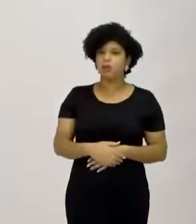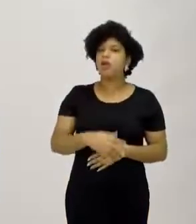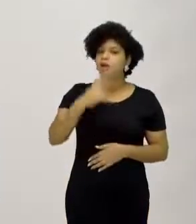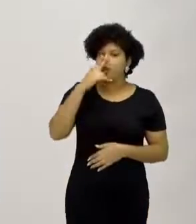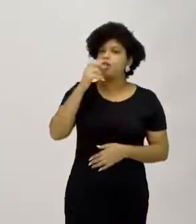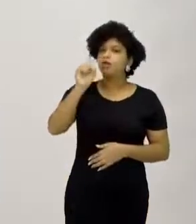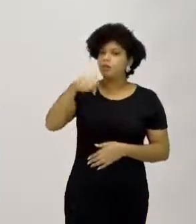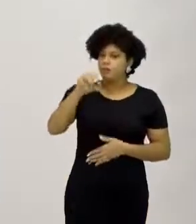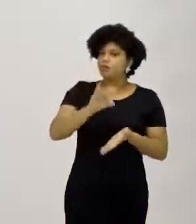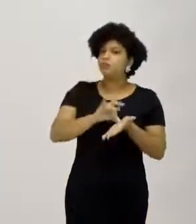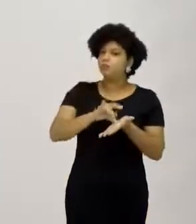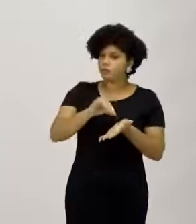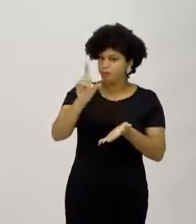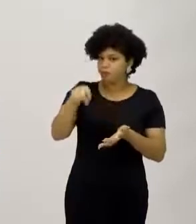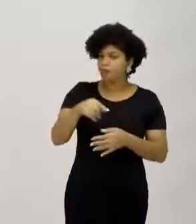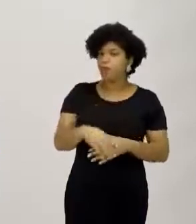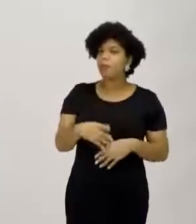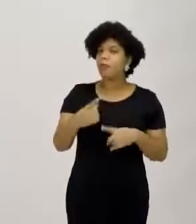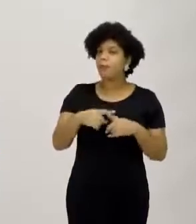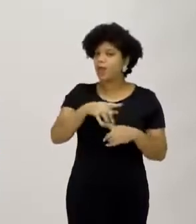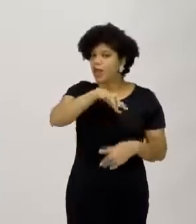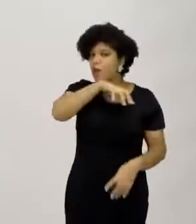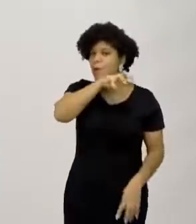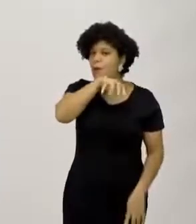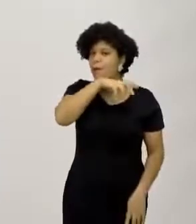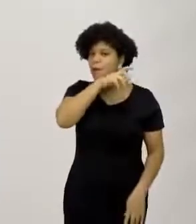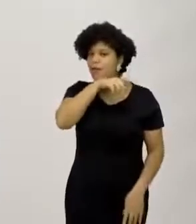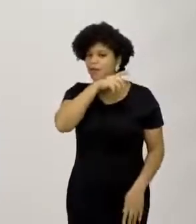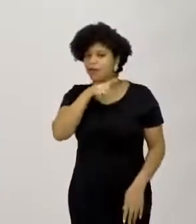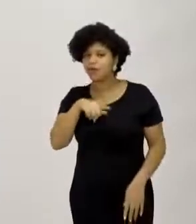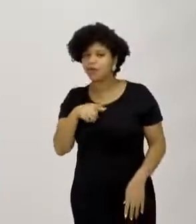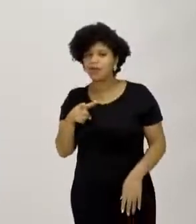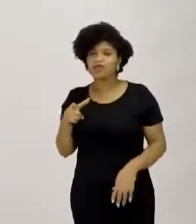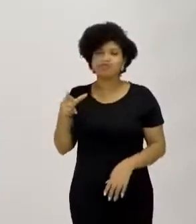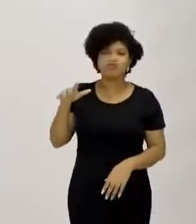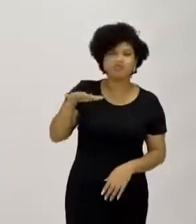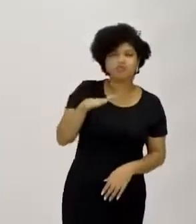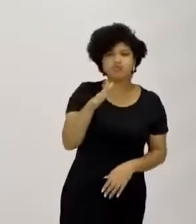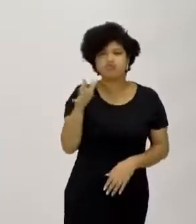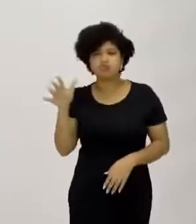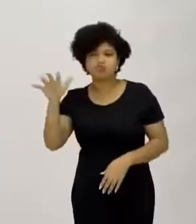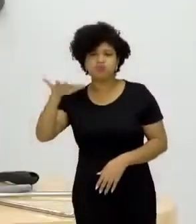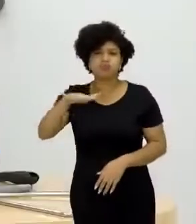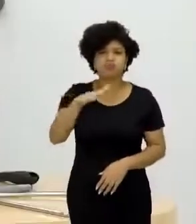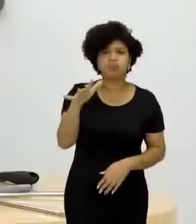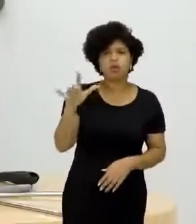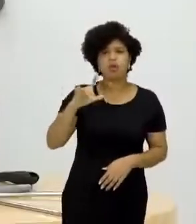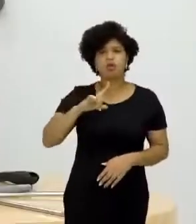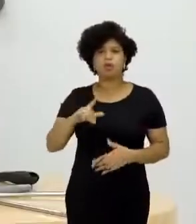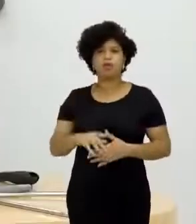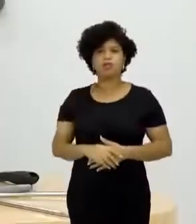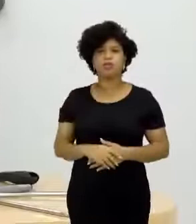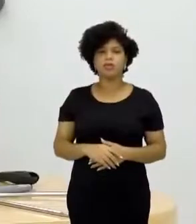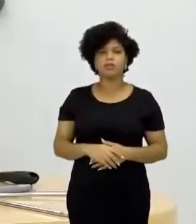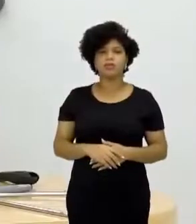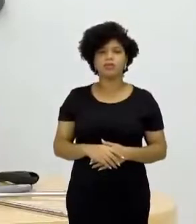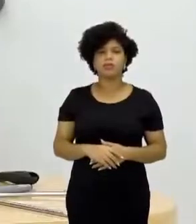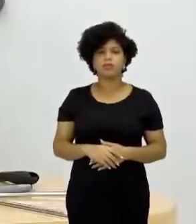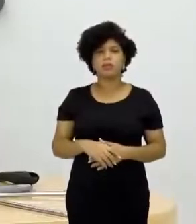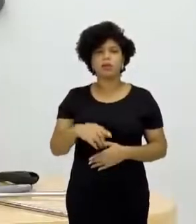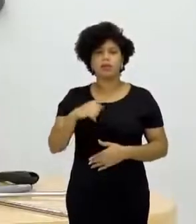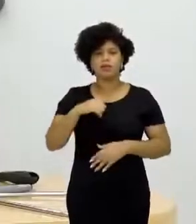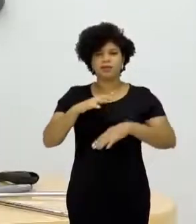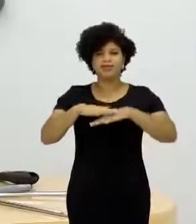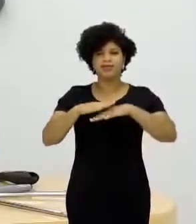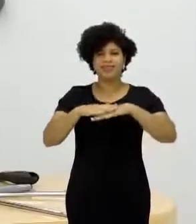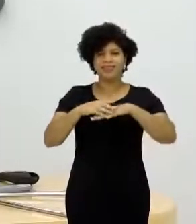Eu acho que é realidade. Realidade, porque eu acho, pessoal, que tem um mamífero aí, voador. Voador, isso. É. Os morcegos, né? Os morcegos se localizam,